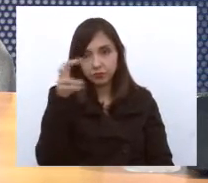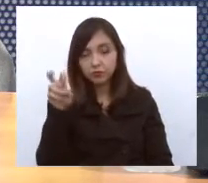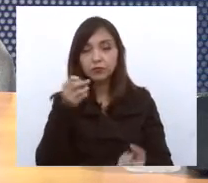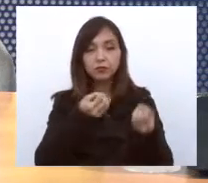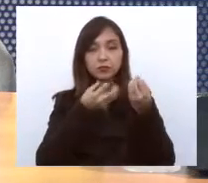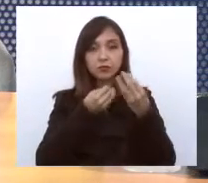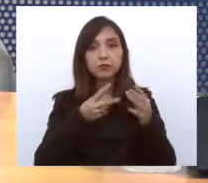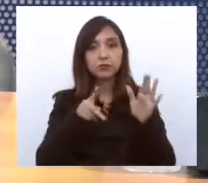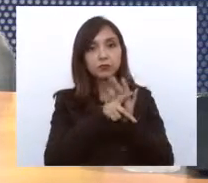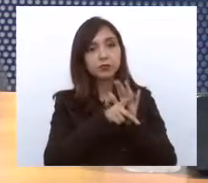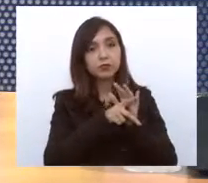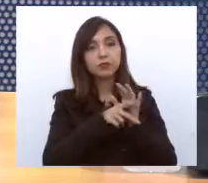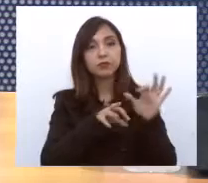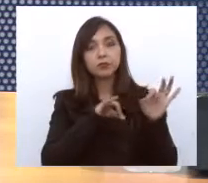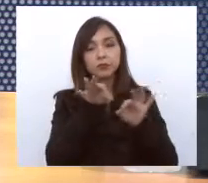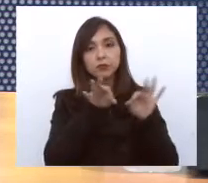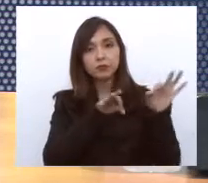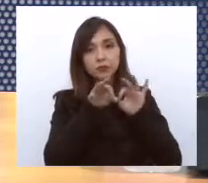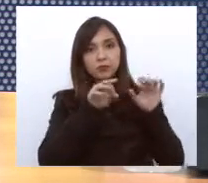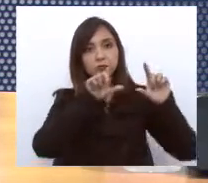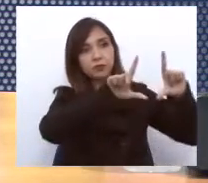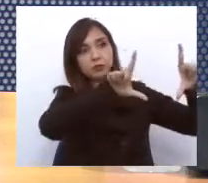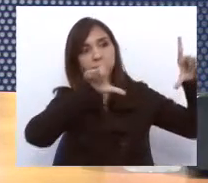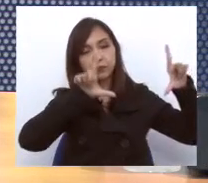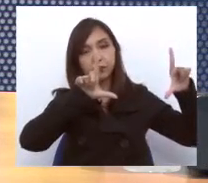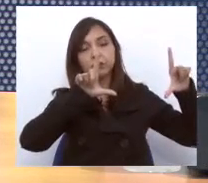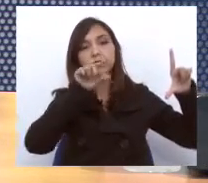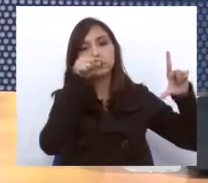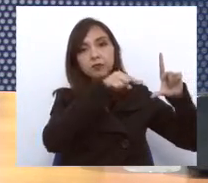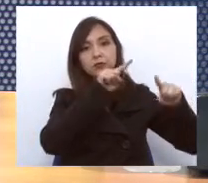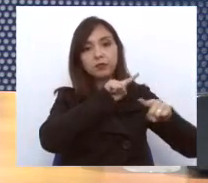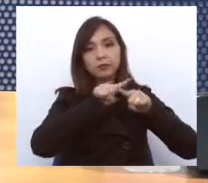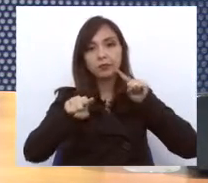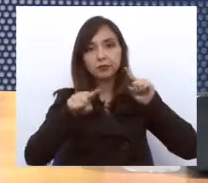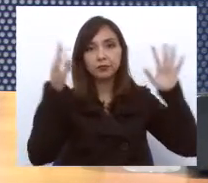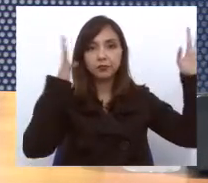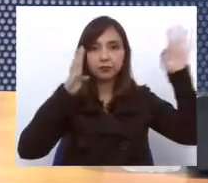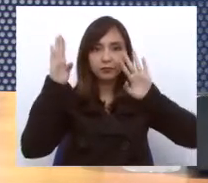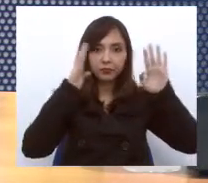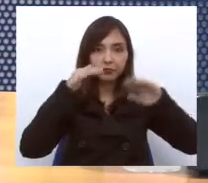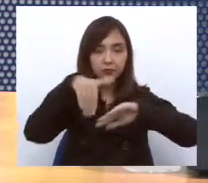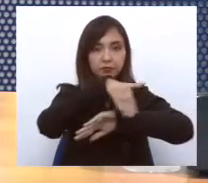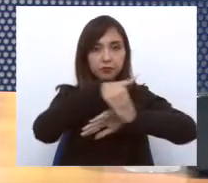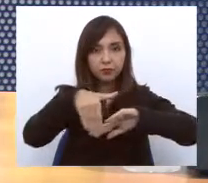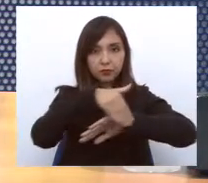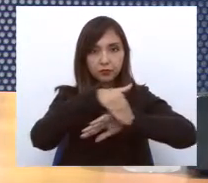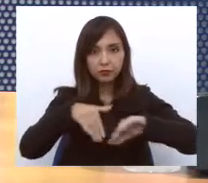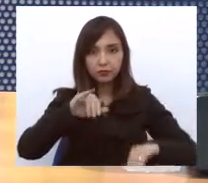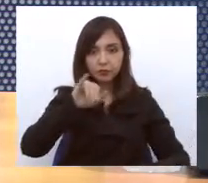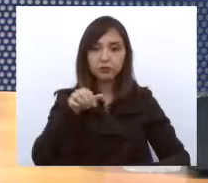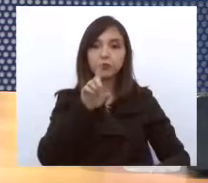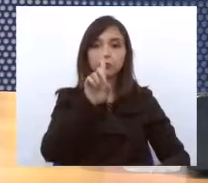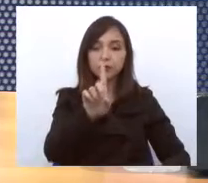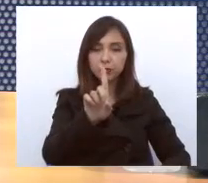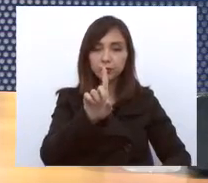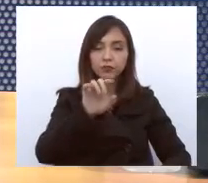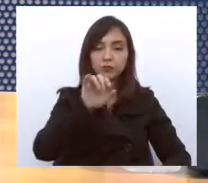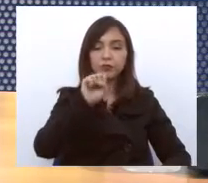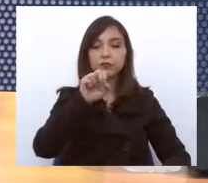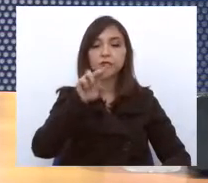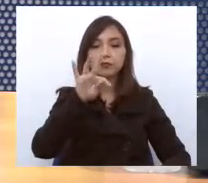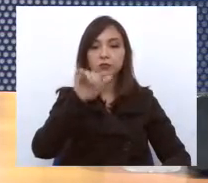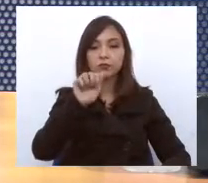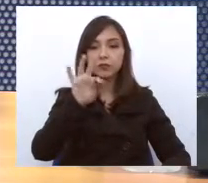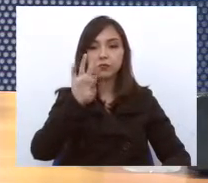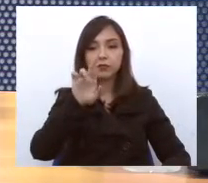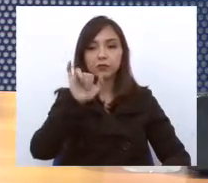Informações referentes à instalação de placas de sinalização de proibido tráfego de caminhão na rua Carnaubais, no Jardim Santa Terezinha. Autor, vereador